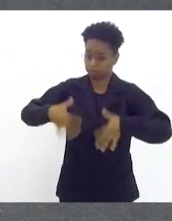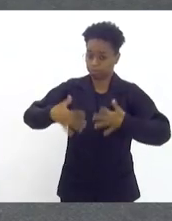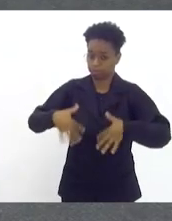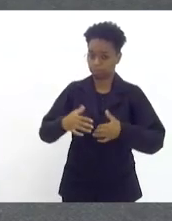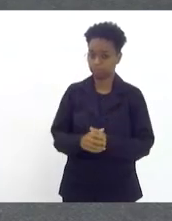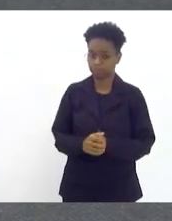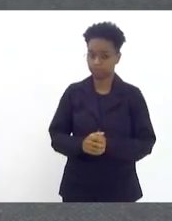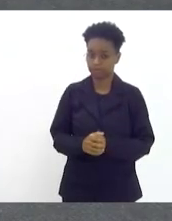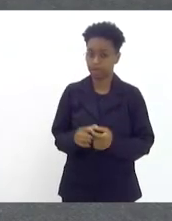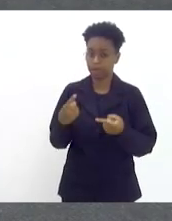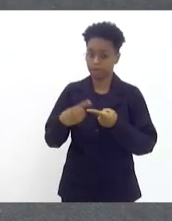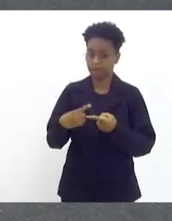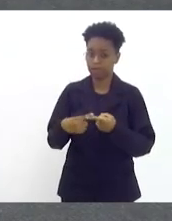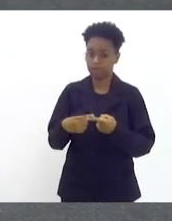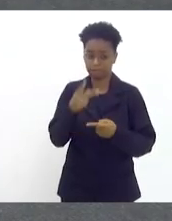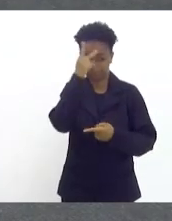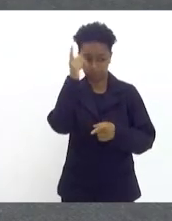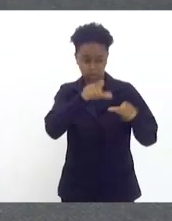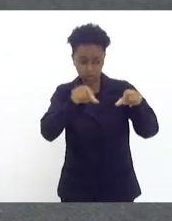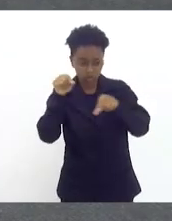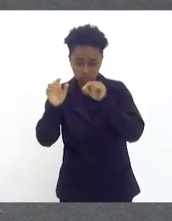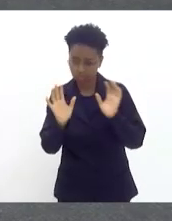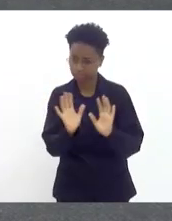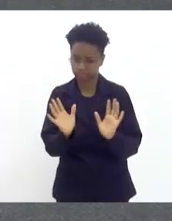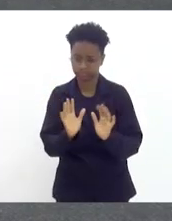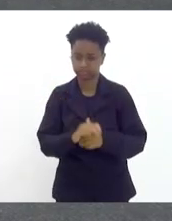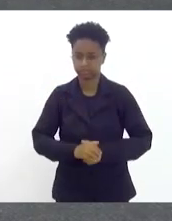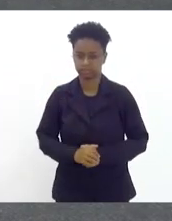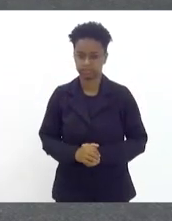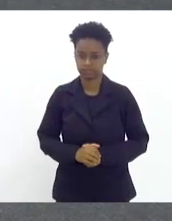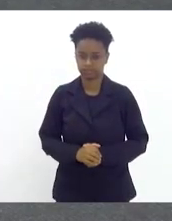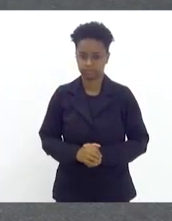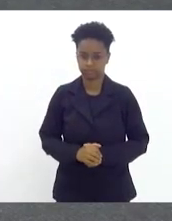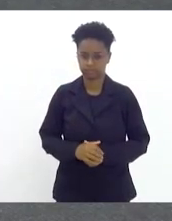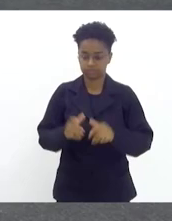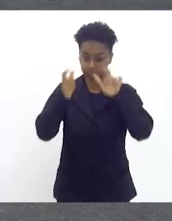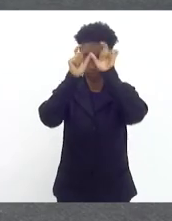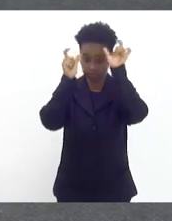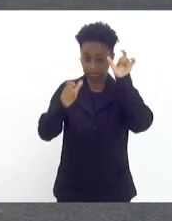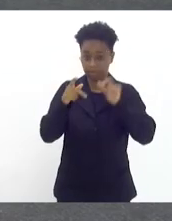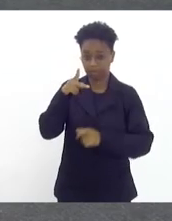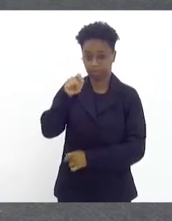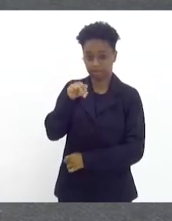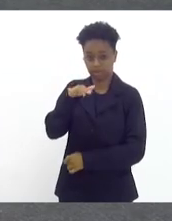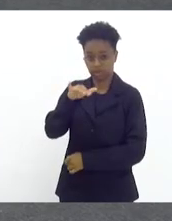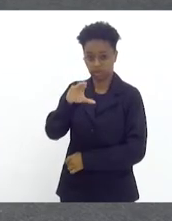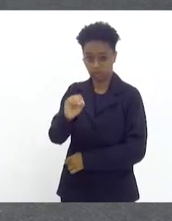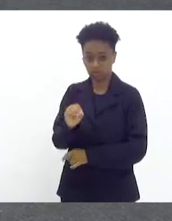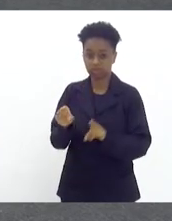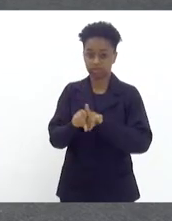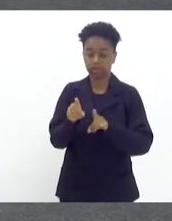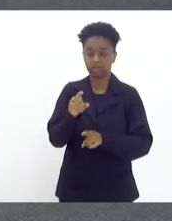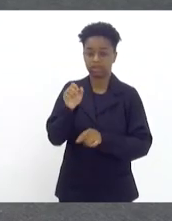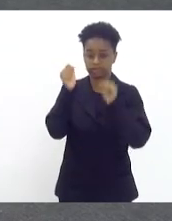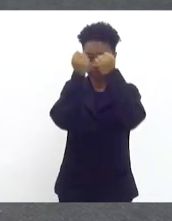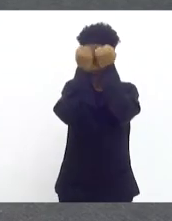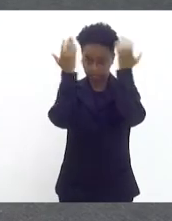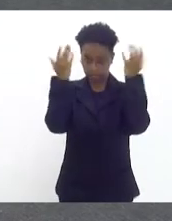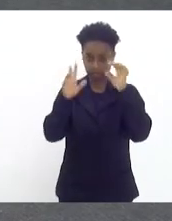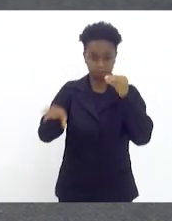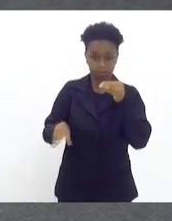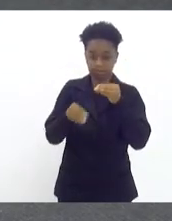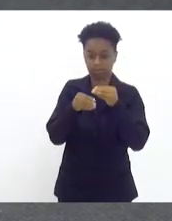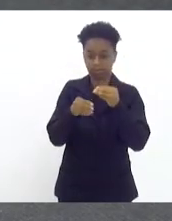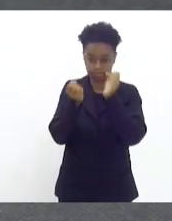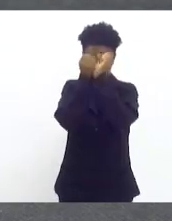quem nem não tá escolhendo isso é transtorno do pânico TP transtorno de déficit de atenção com hiperatividade